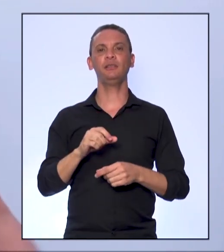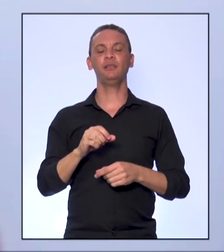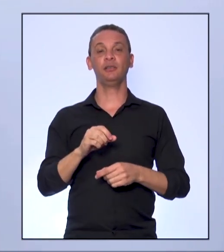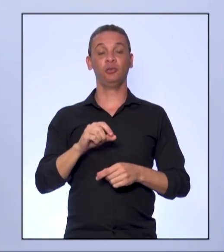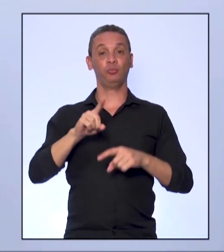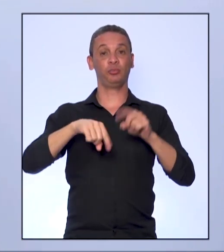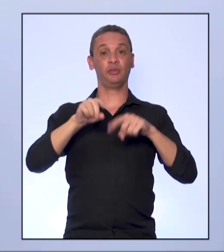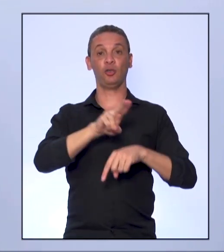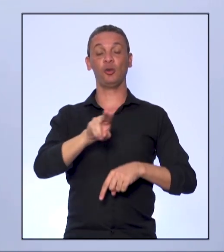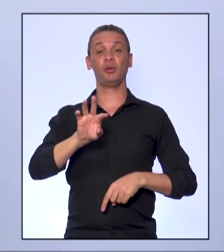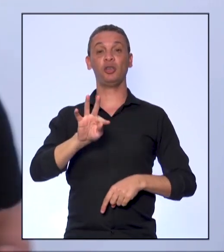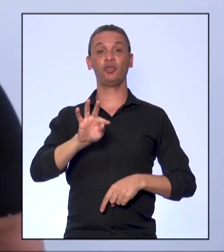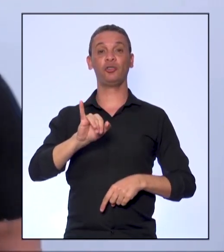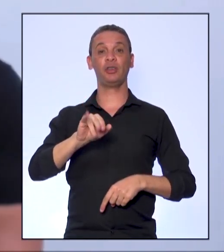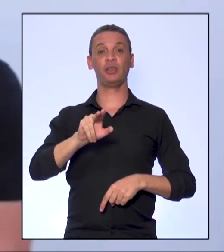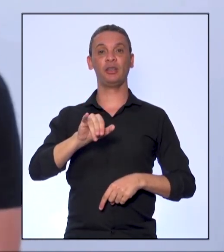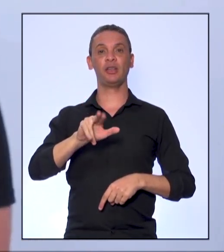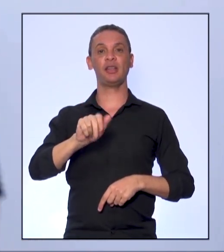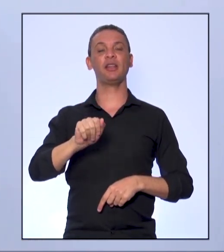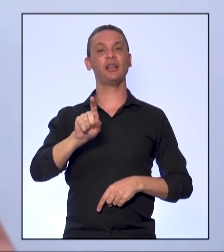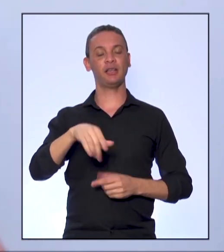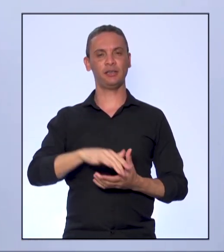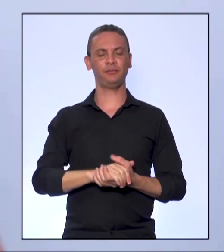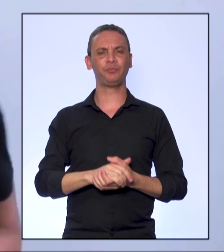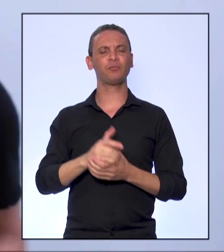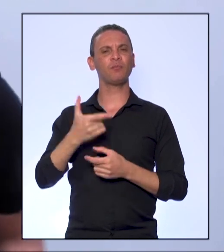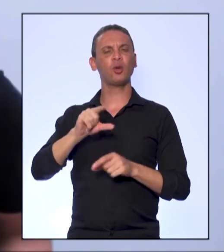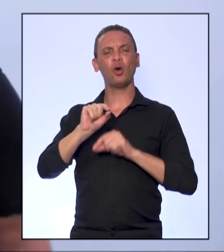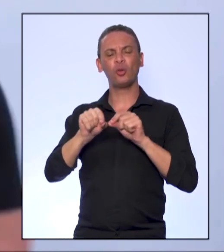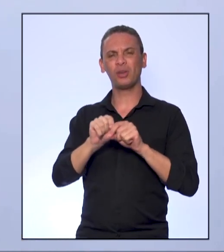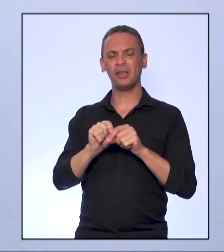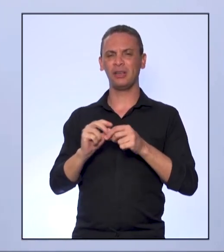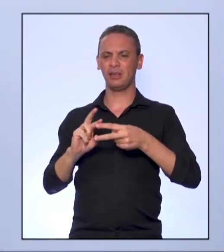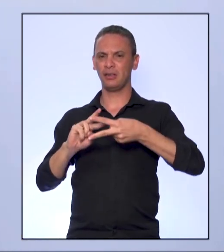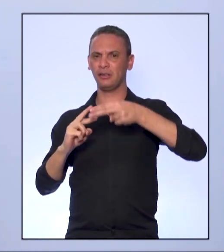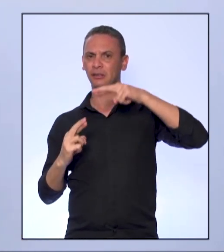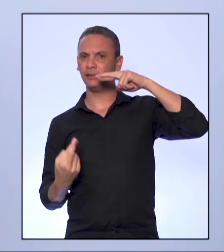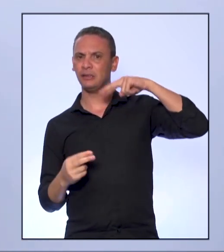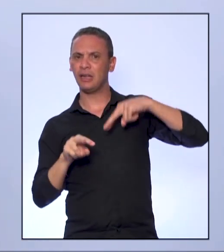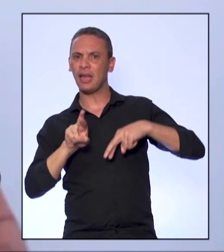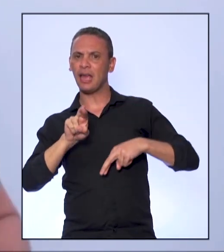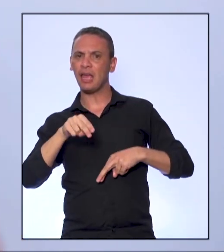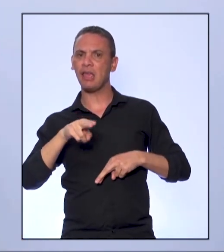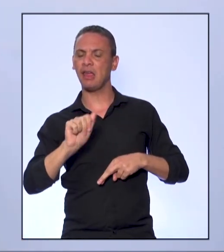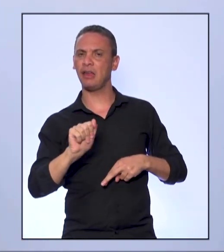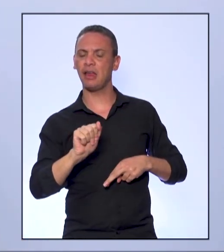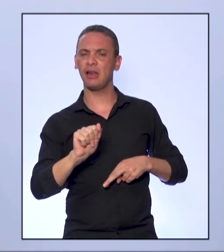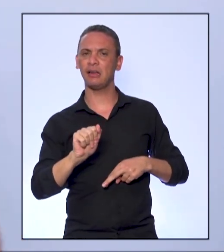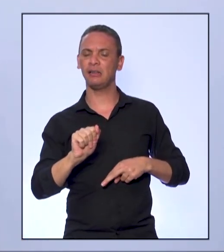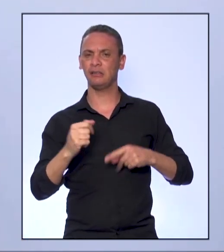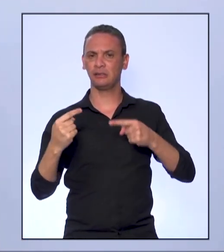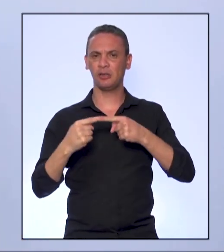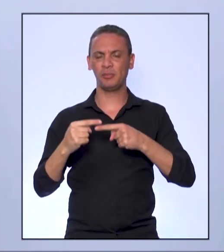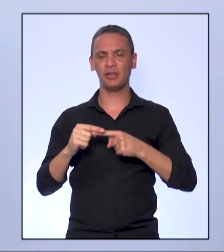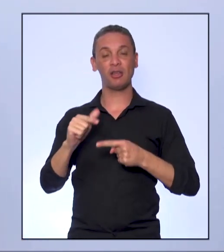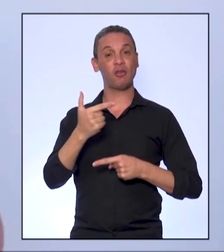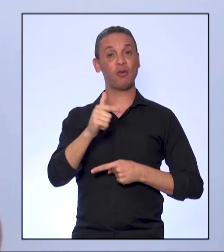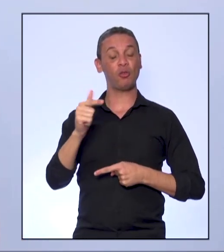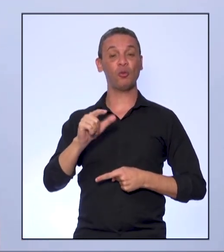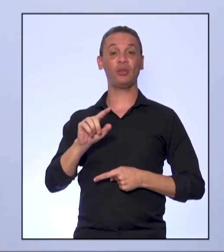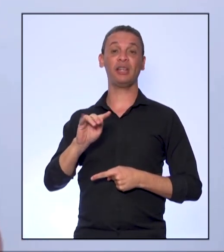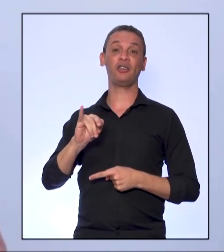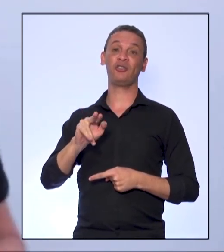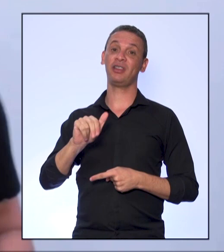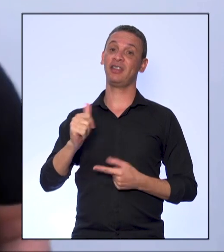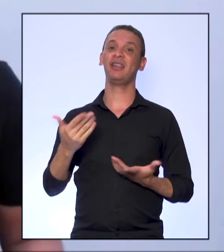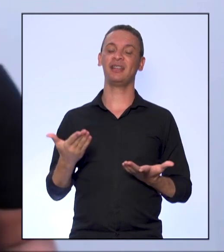DNA. Existe RNA de cadeia dupla. Ah, Kennedy, mas se é cadeia dupla, é DNA. Não, porque não tem a timina, vai ter a uracila.